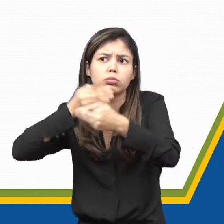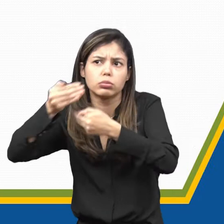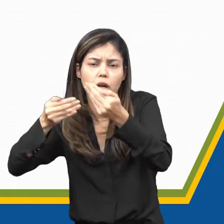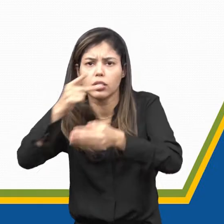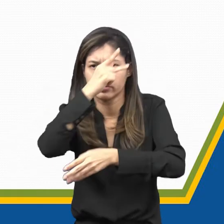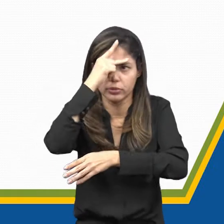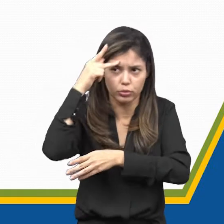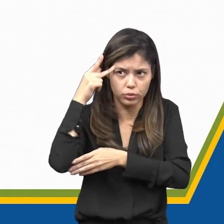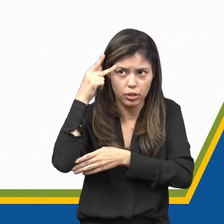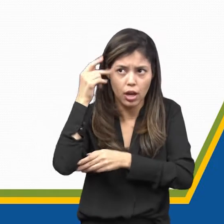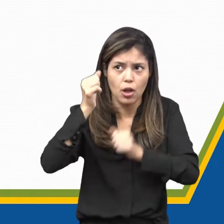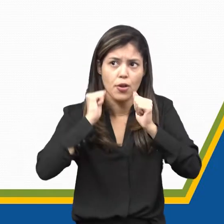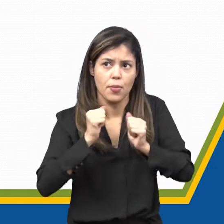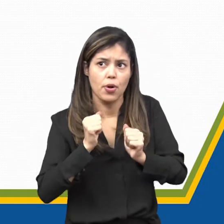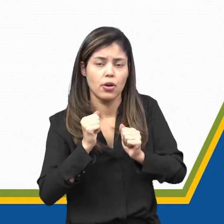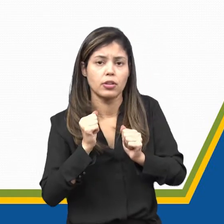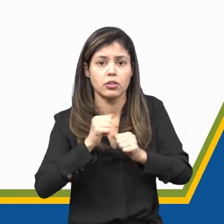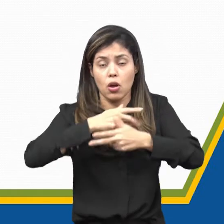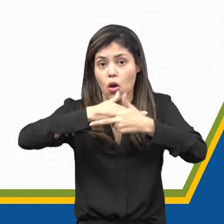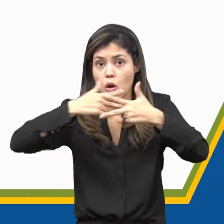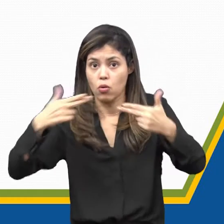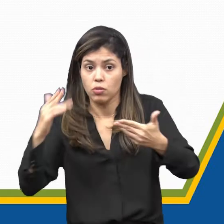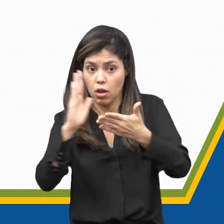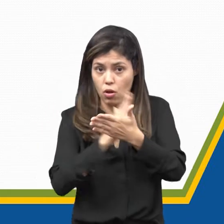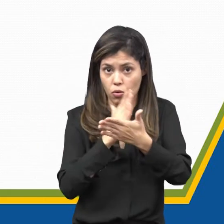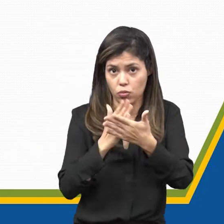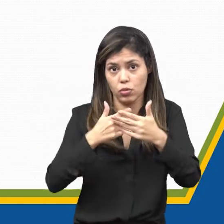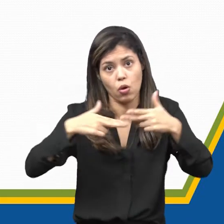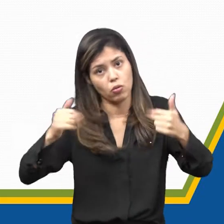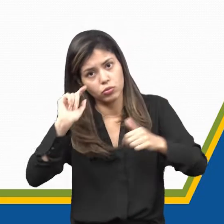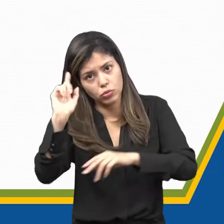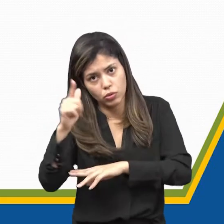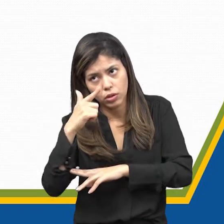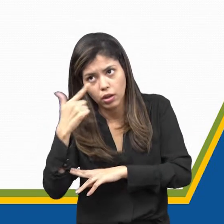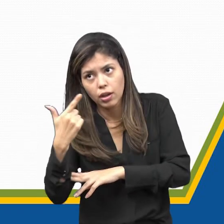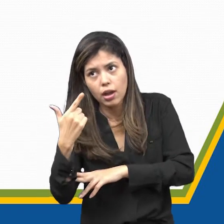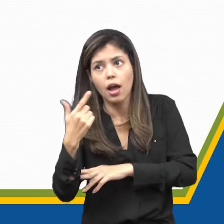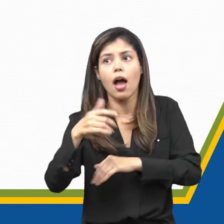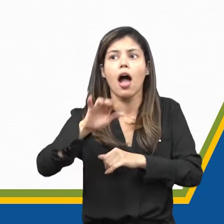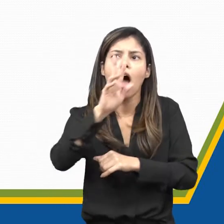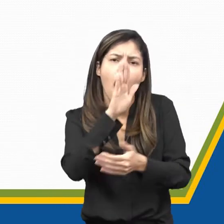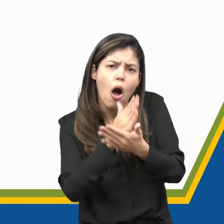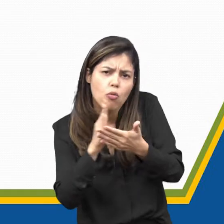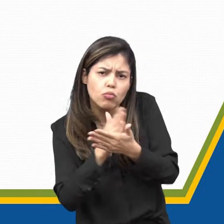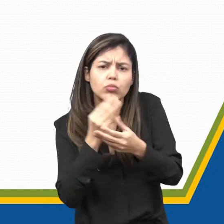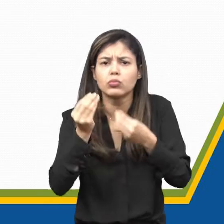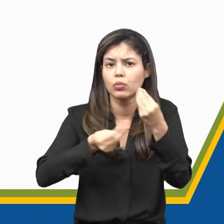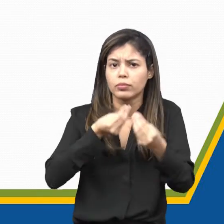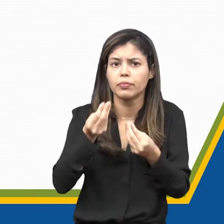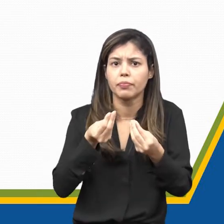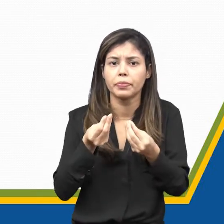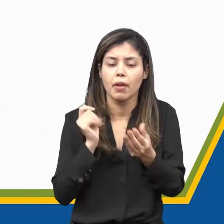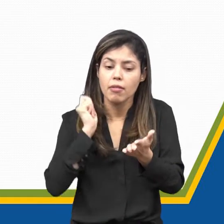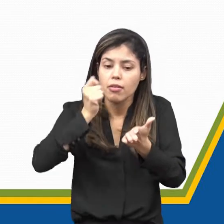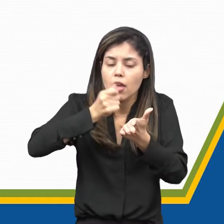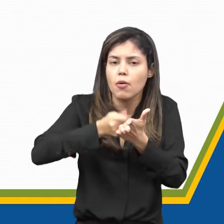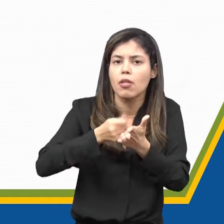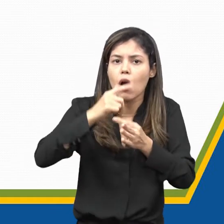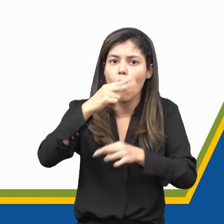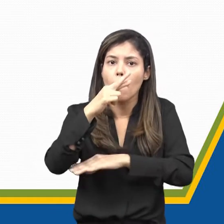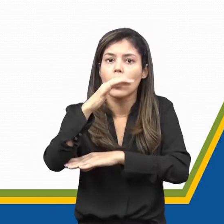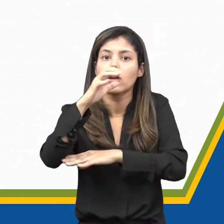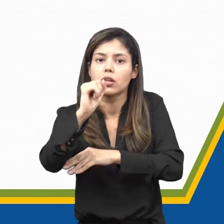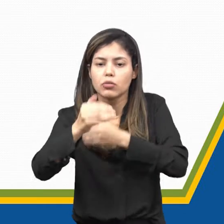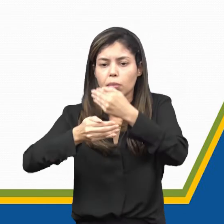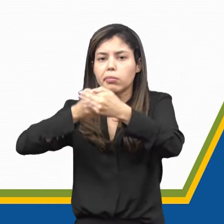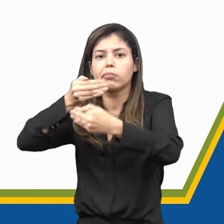do indivíduo, que pode servir para muitos outros objetivos, e alguns deles aqui está escrito, tais como determinar o progresso do